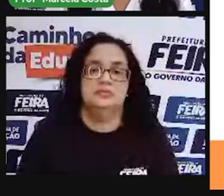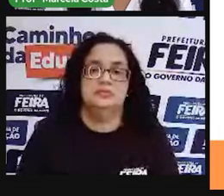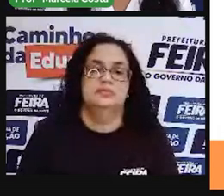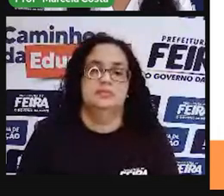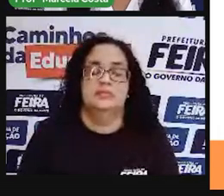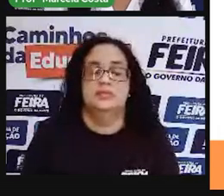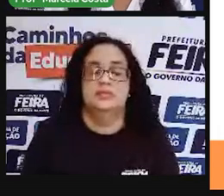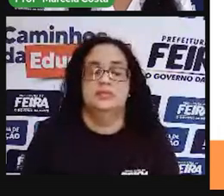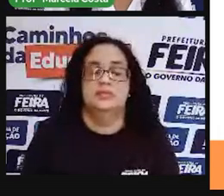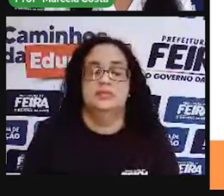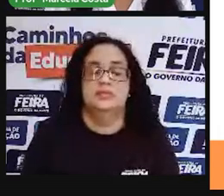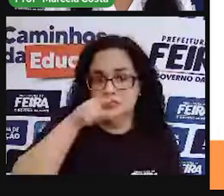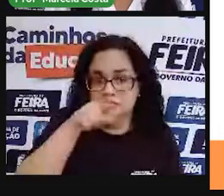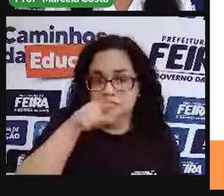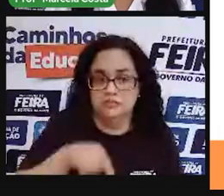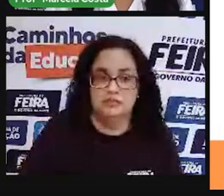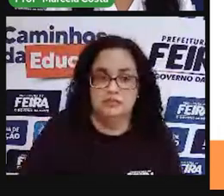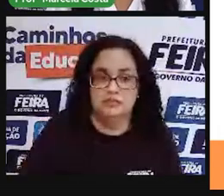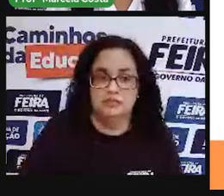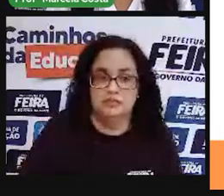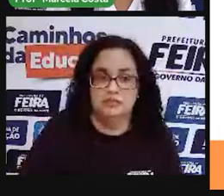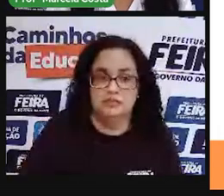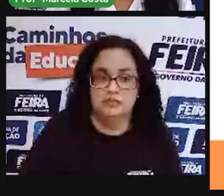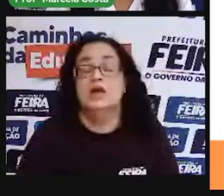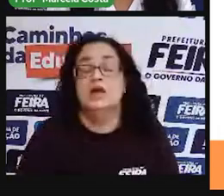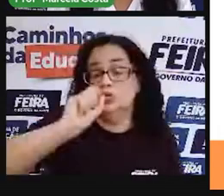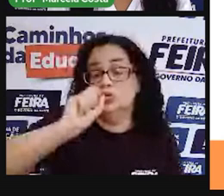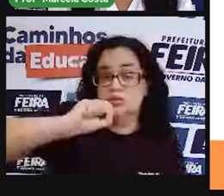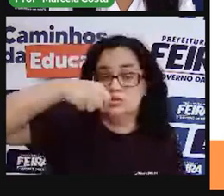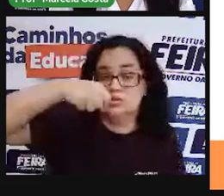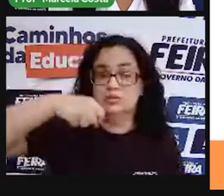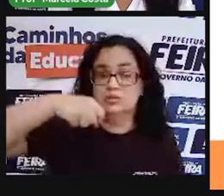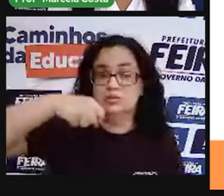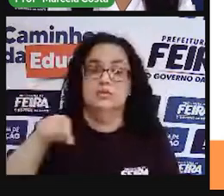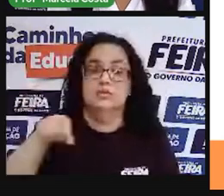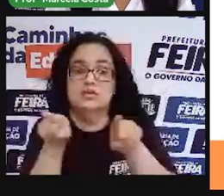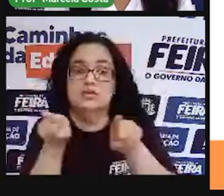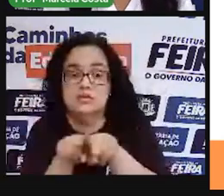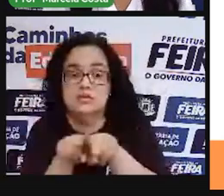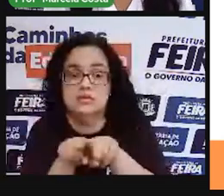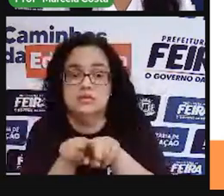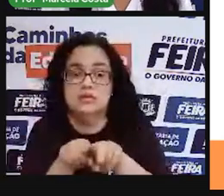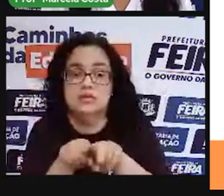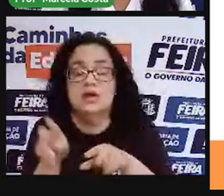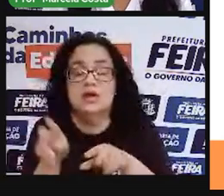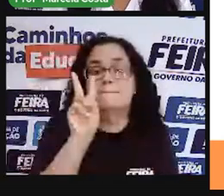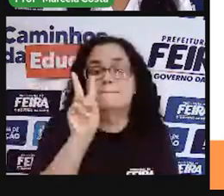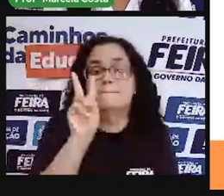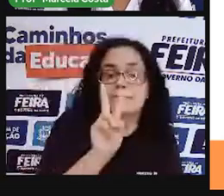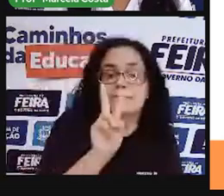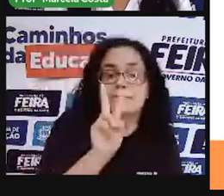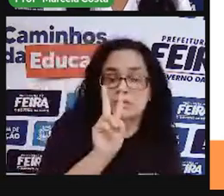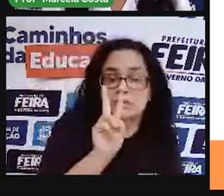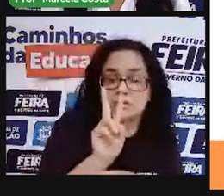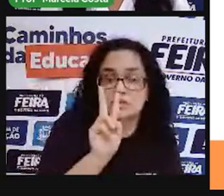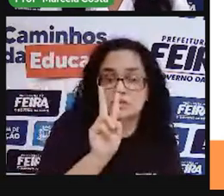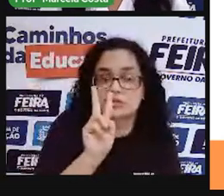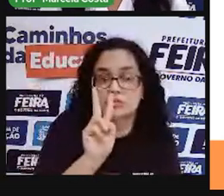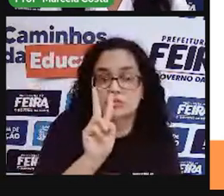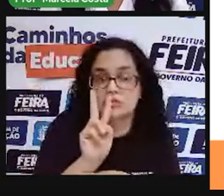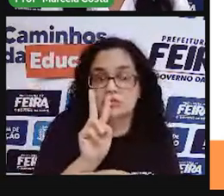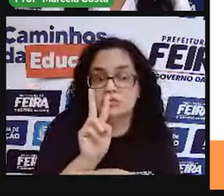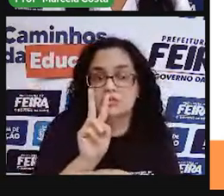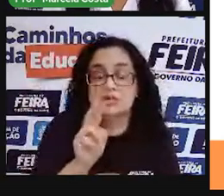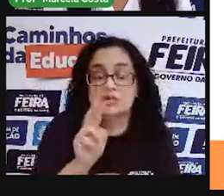Tem outros símbolos também que ajudam a gente a se proteger, que indicam para a gente uma mensagem de alerta.